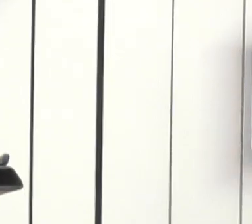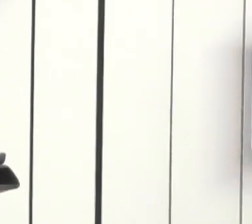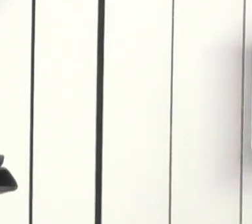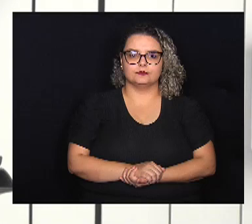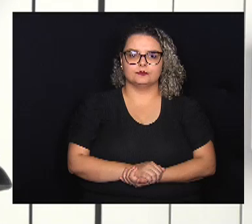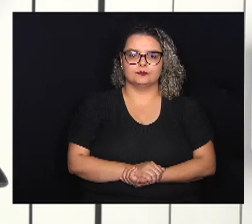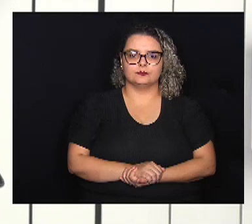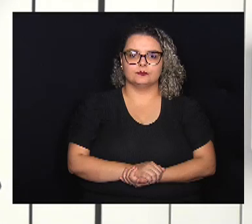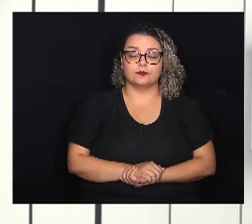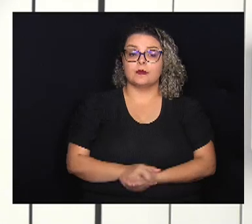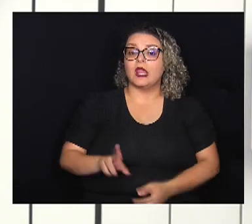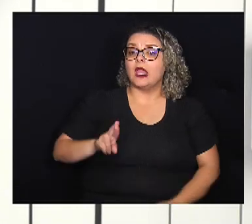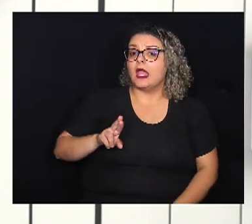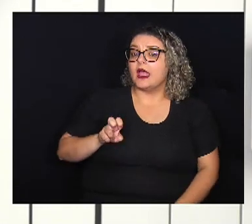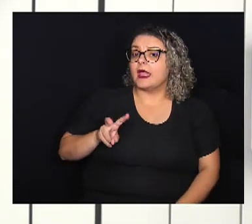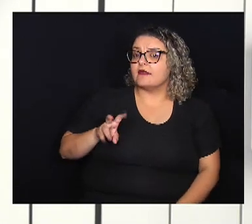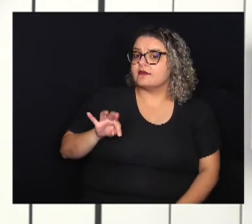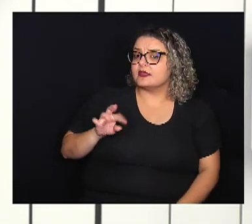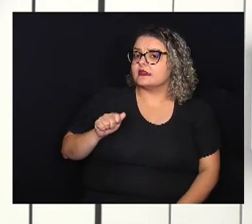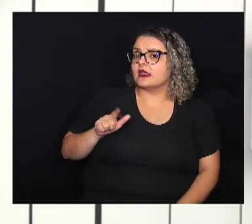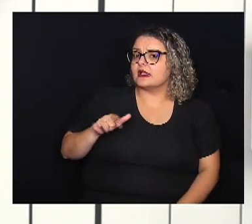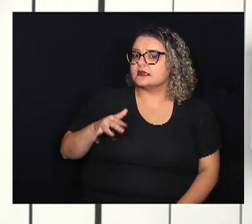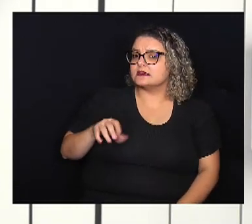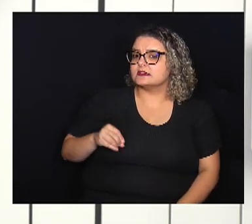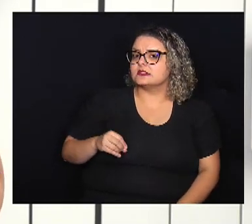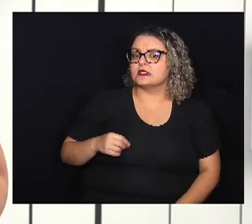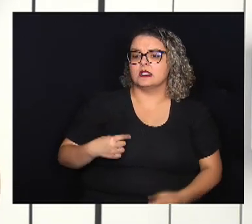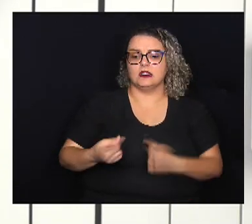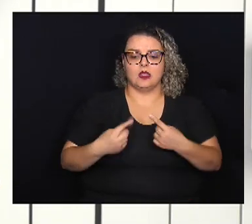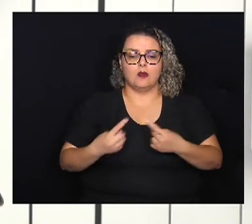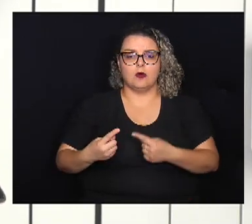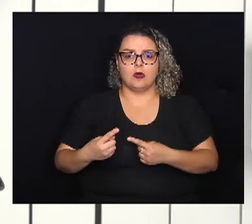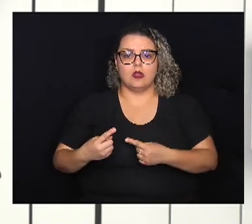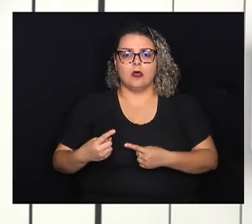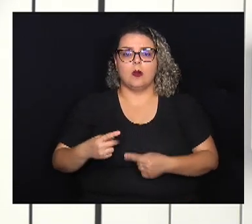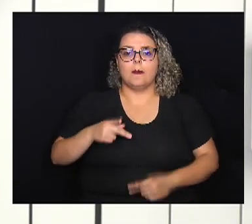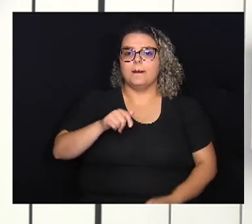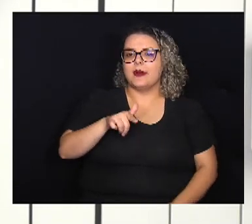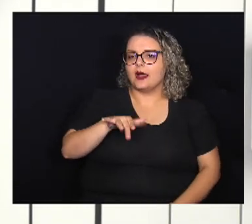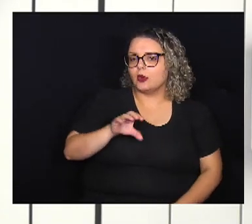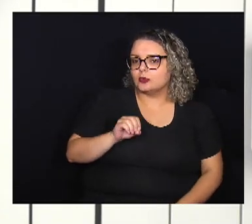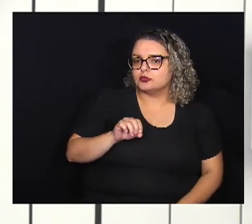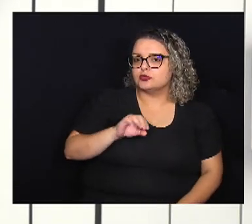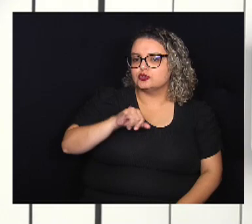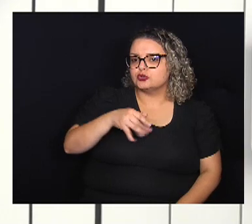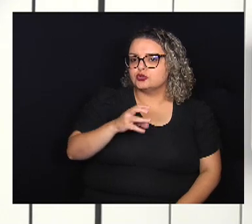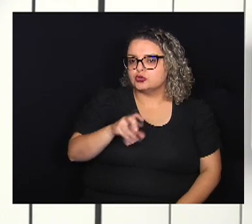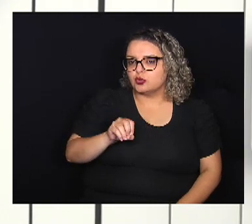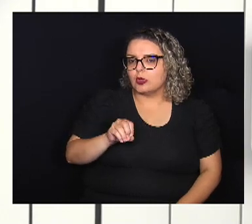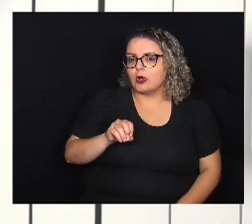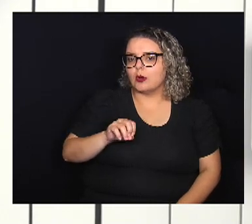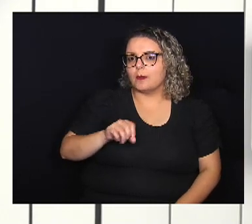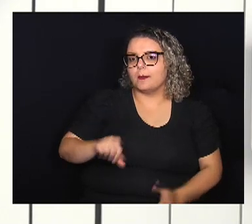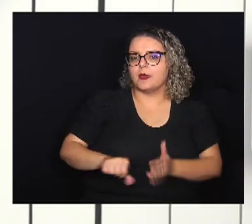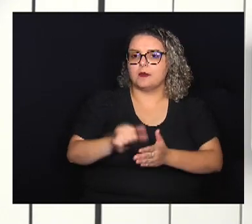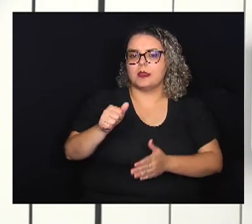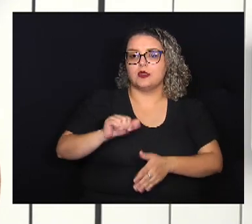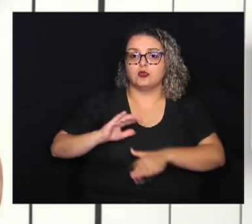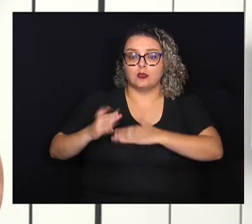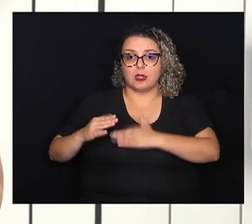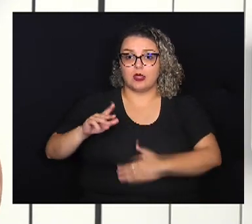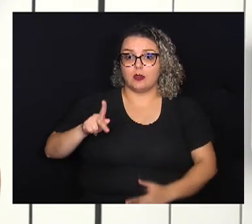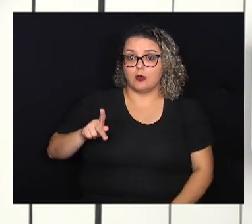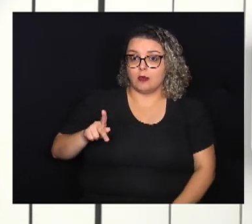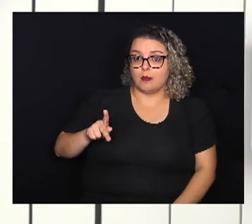Revitalização na rua Avenida Paulo João I no bairro das Palmeiras essa